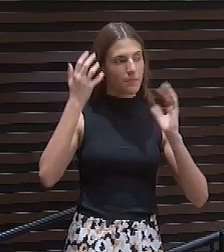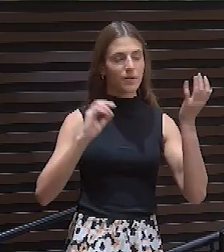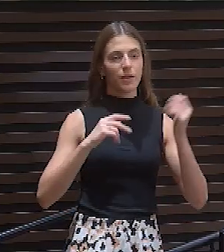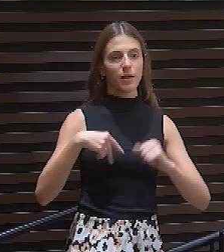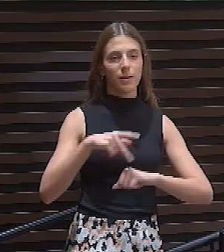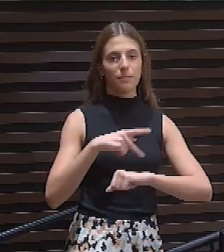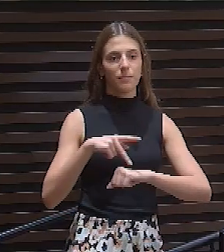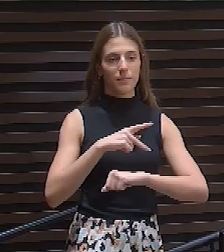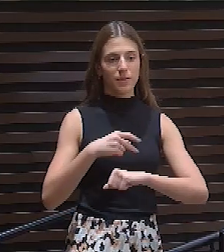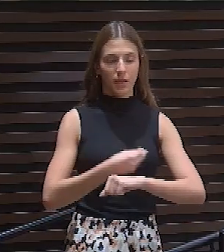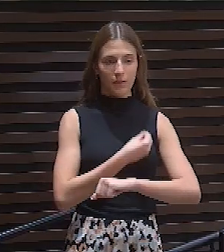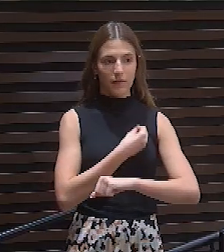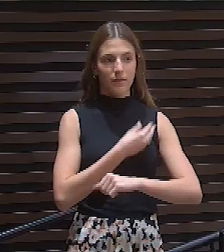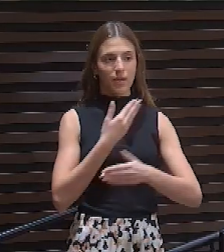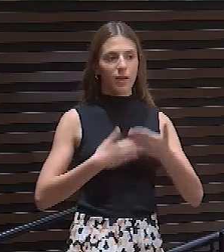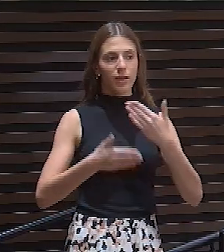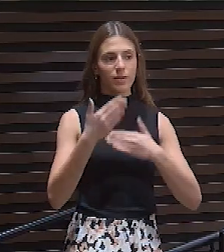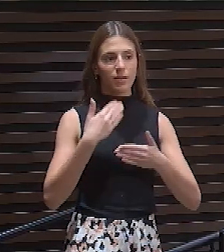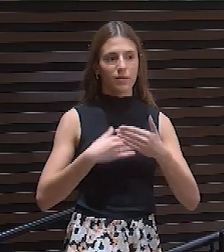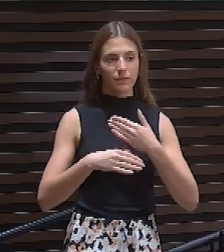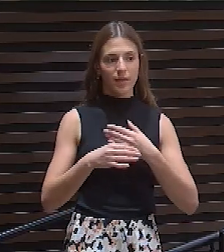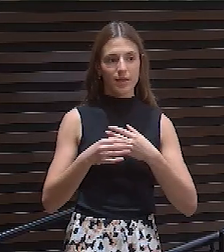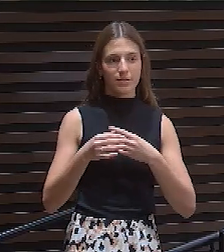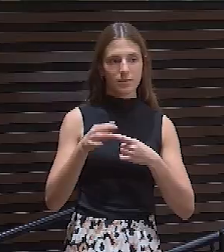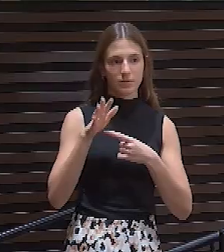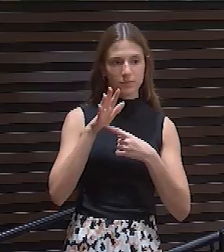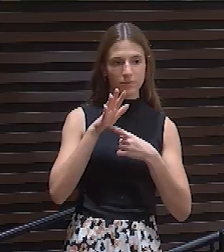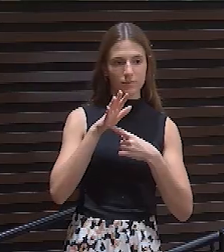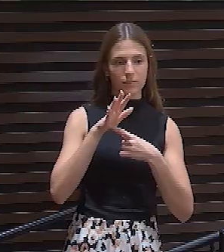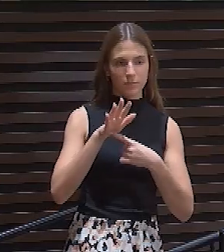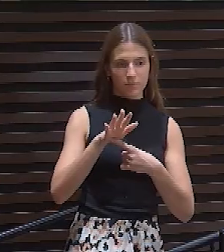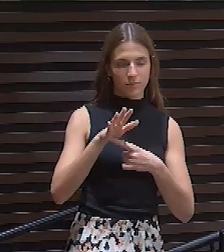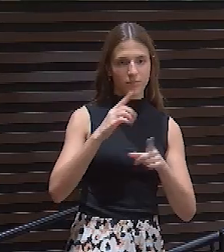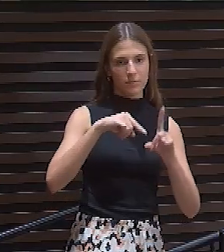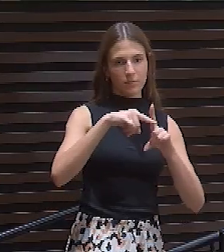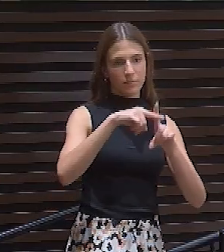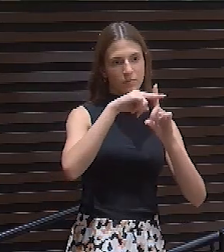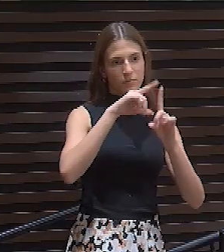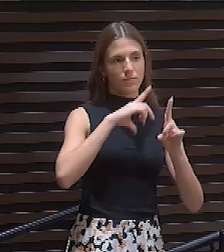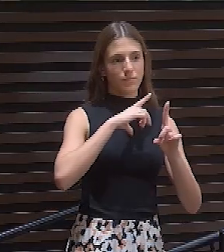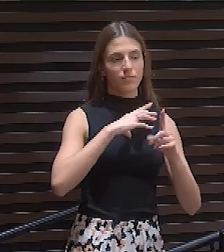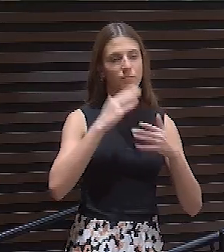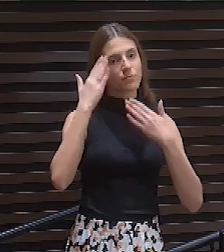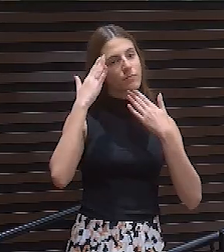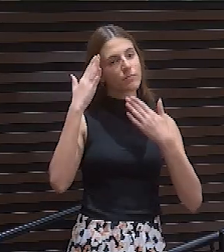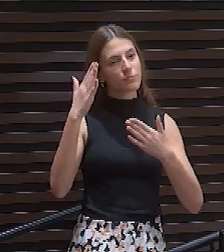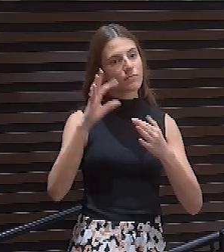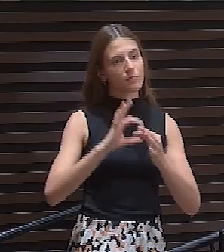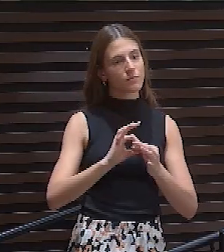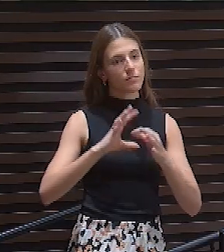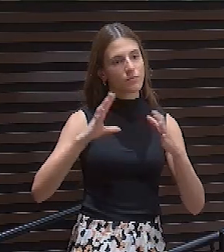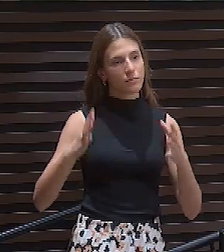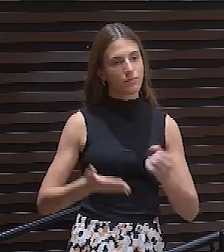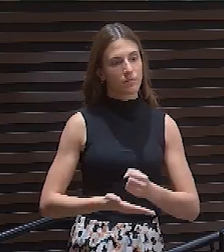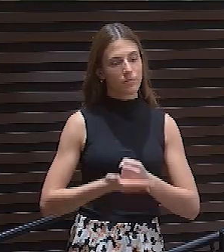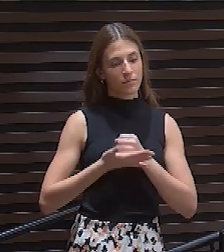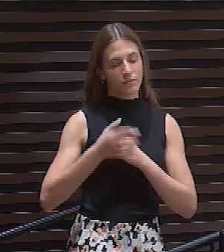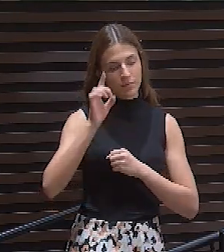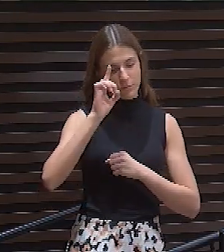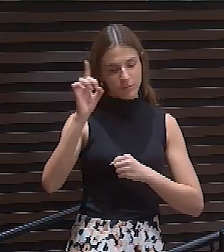os efeitos da cruz, com gratidão e libertação e provisão